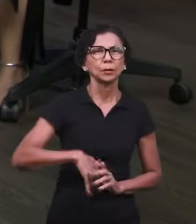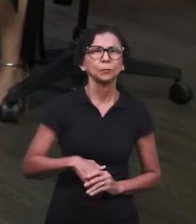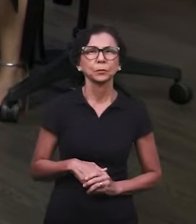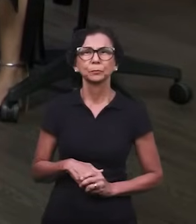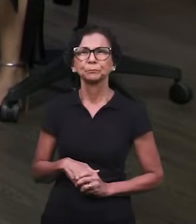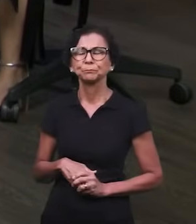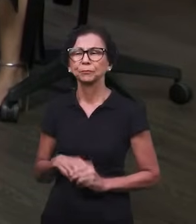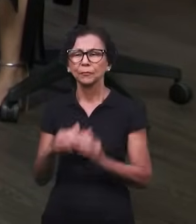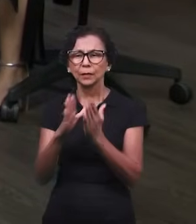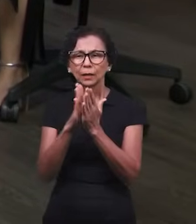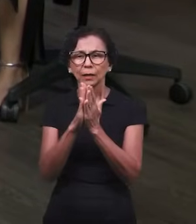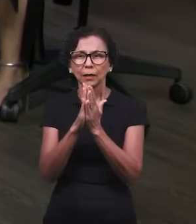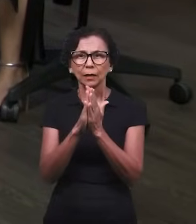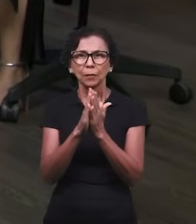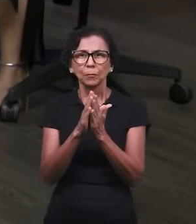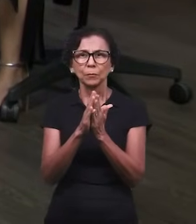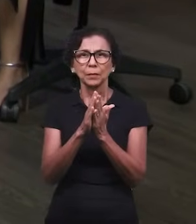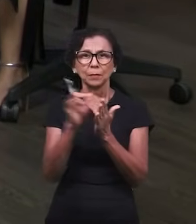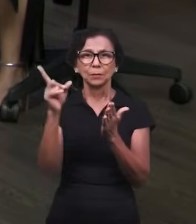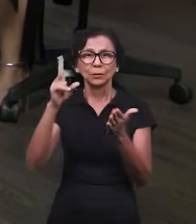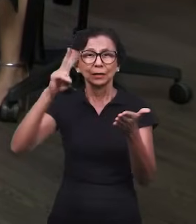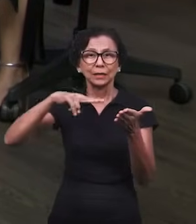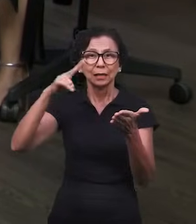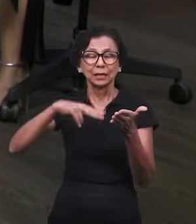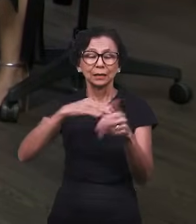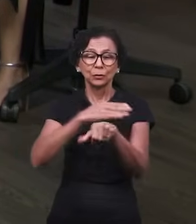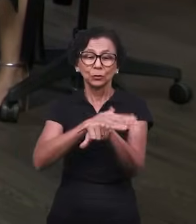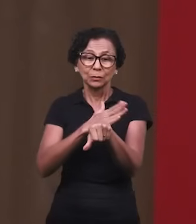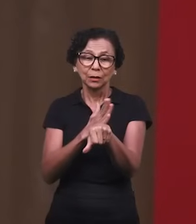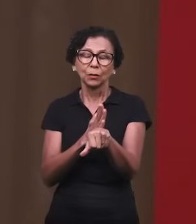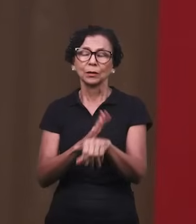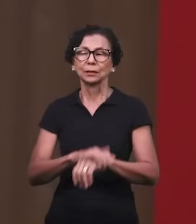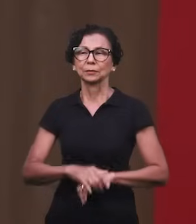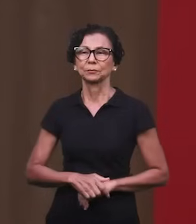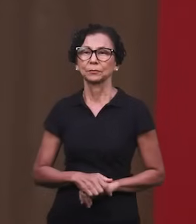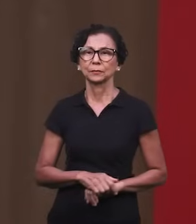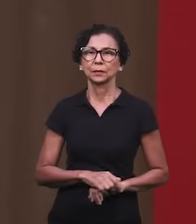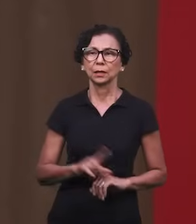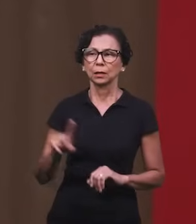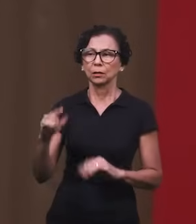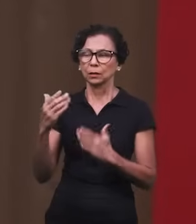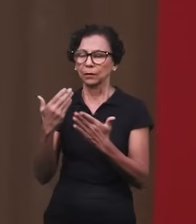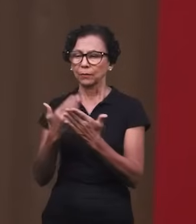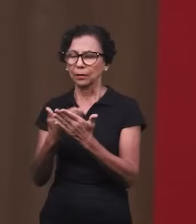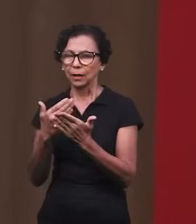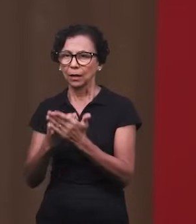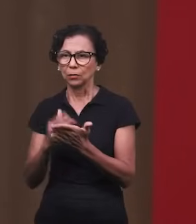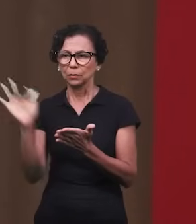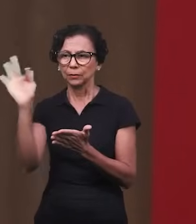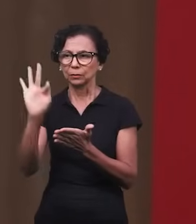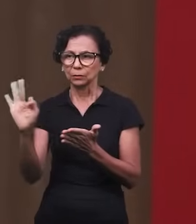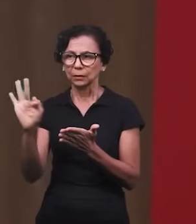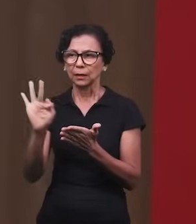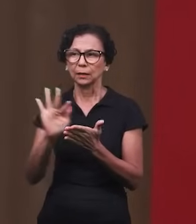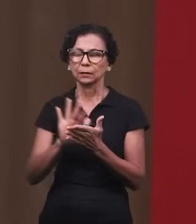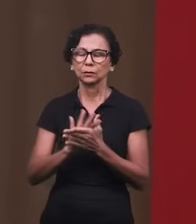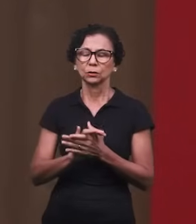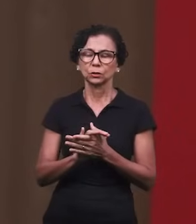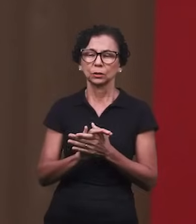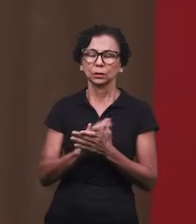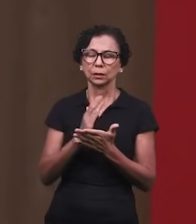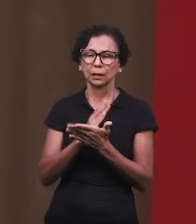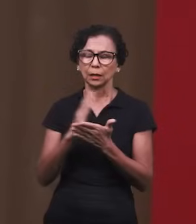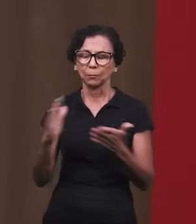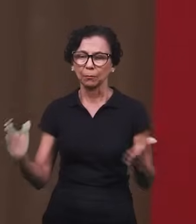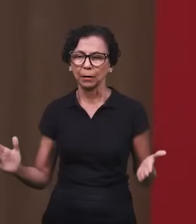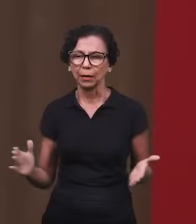queria ler a Bíblia em todo momento. E acabava uma aula, eu tirava a Bíblia e